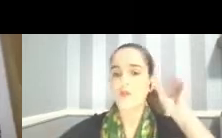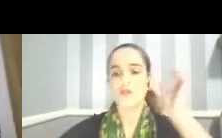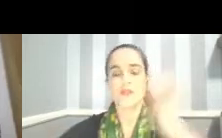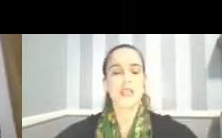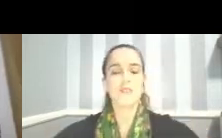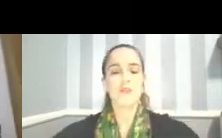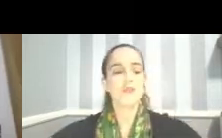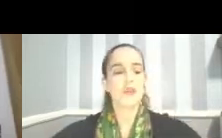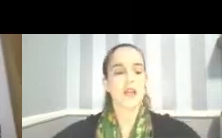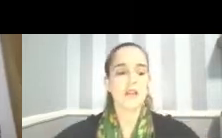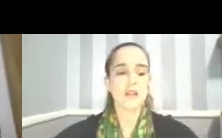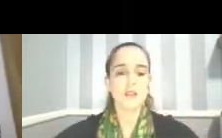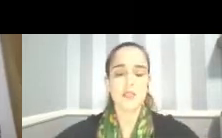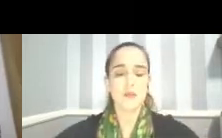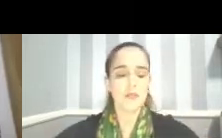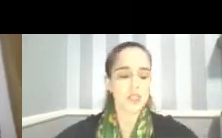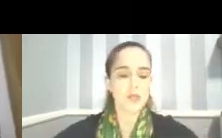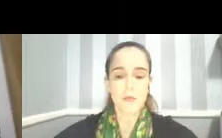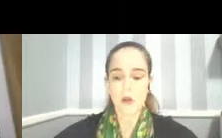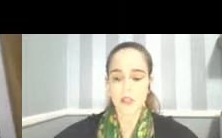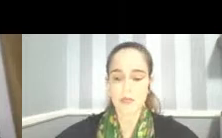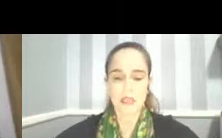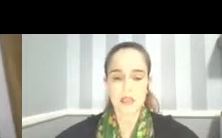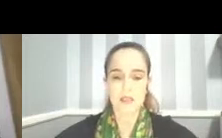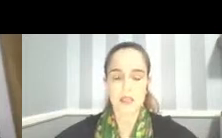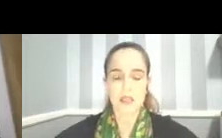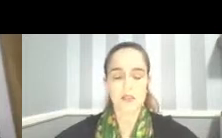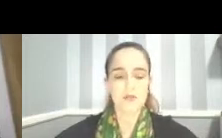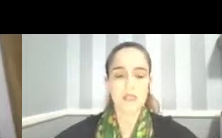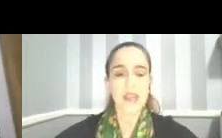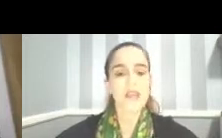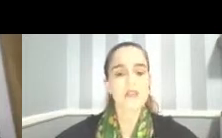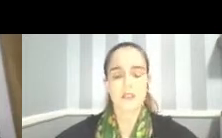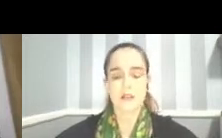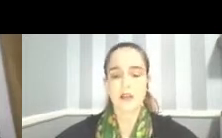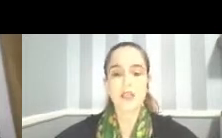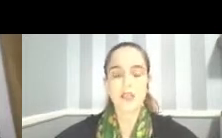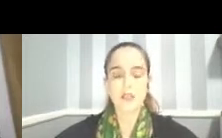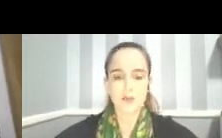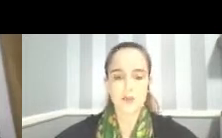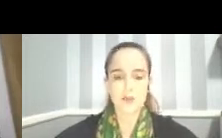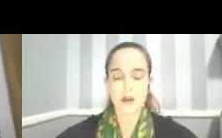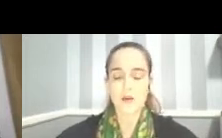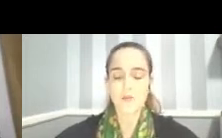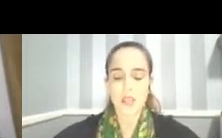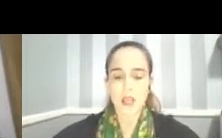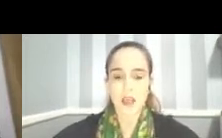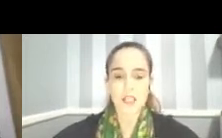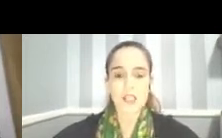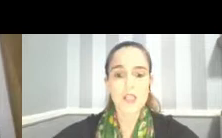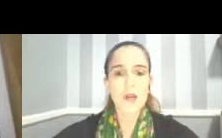os nossos órgãos vitais, vão funcionar se não está chegando o aporte para eles, de nutrientes, de sangue e de tudo.